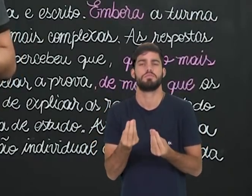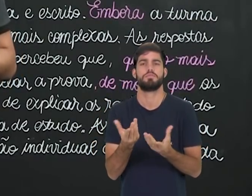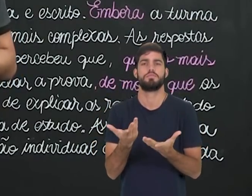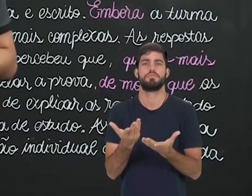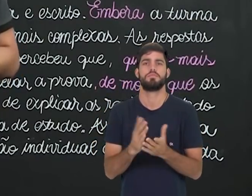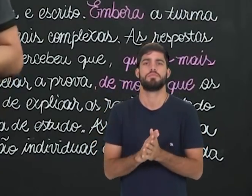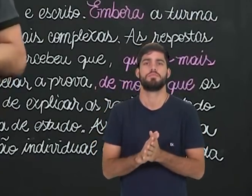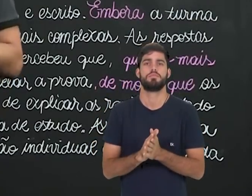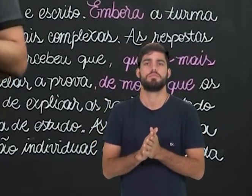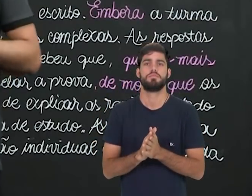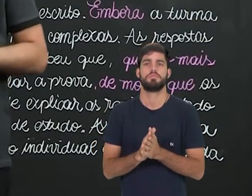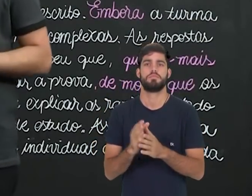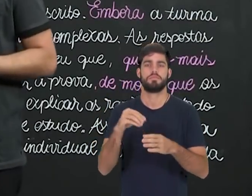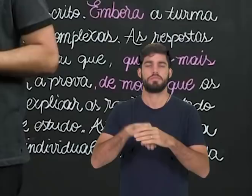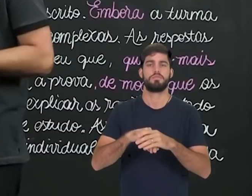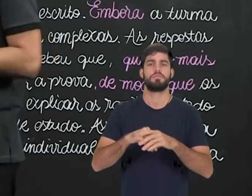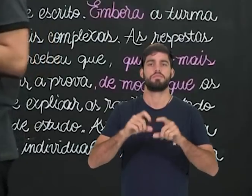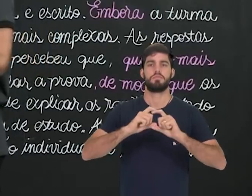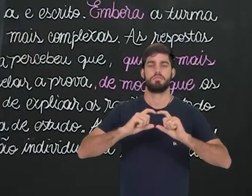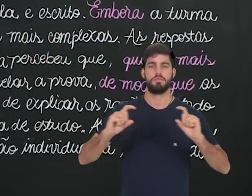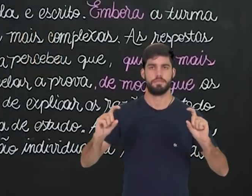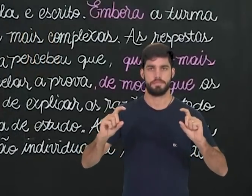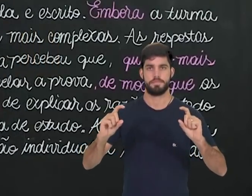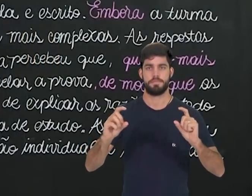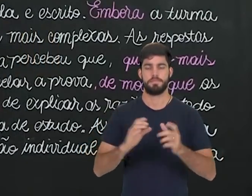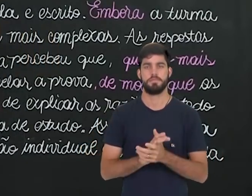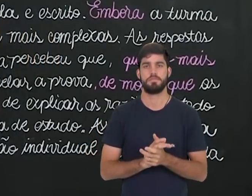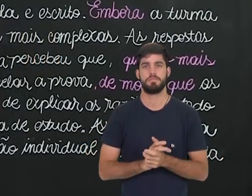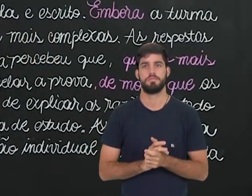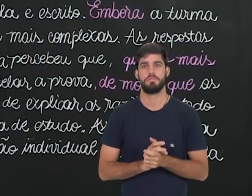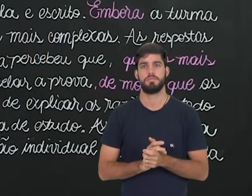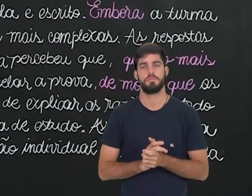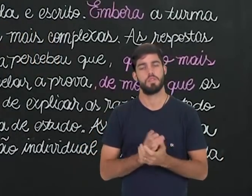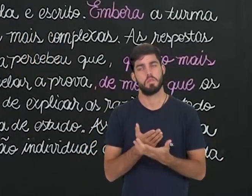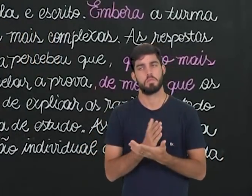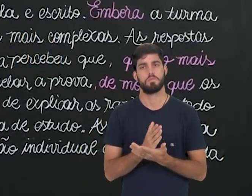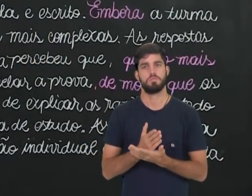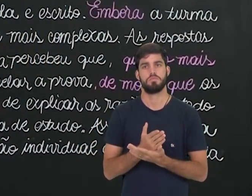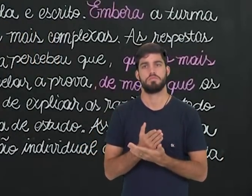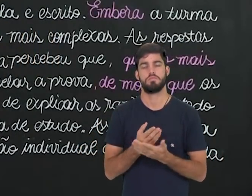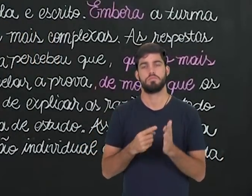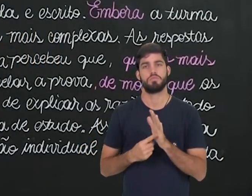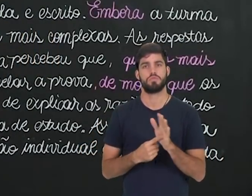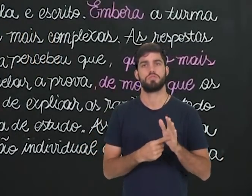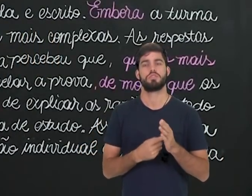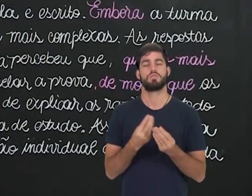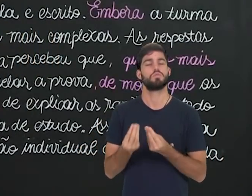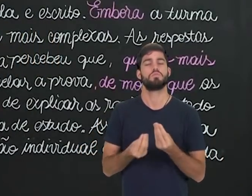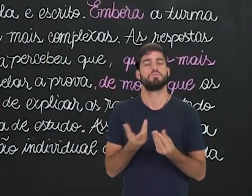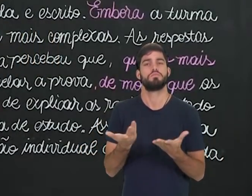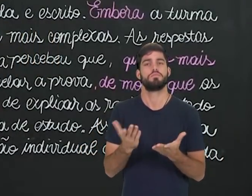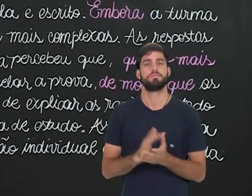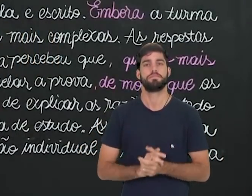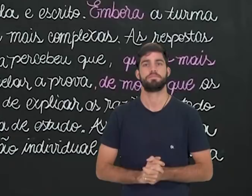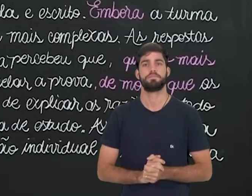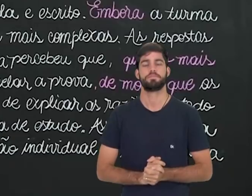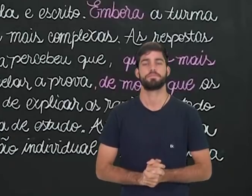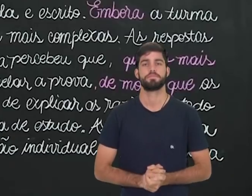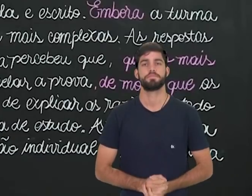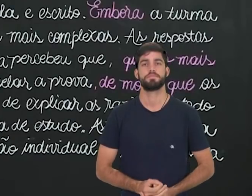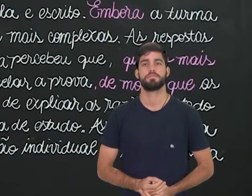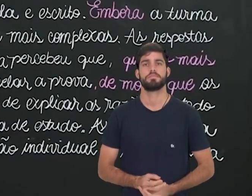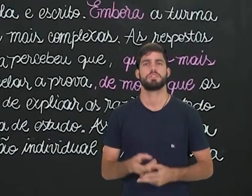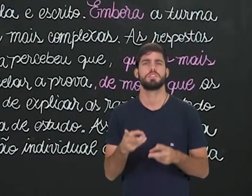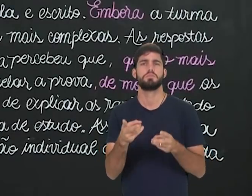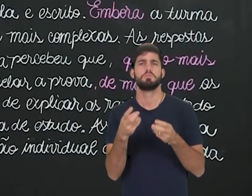uma circunstância dentro da oração. Uma das propriedades do advérbio é essa, indicar circunstância. Percebam que